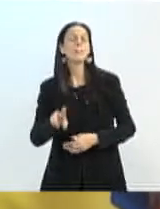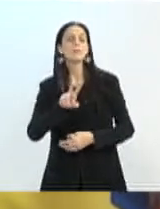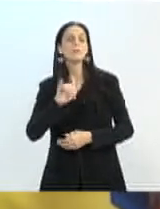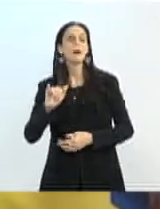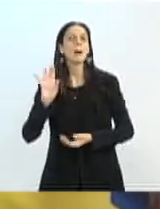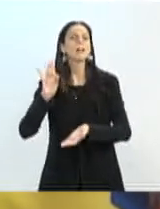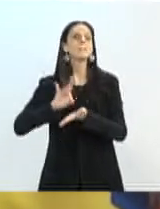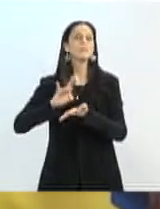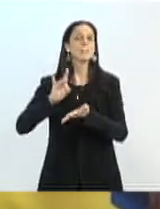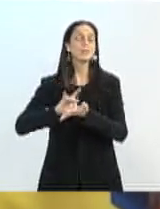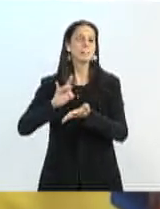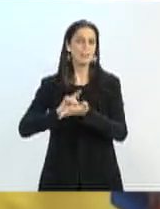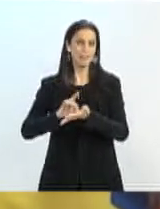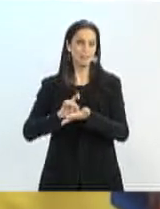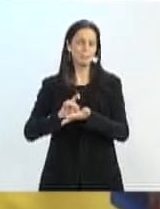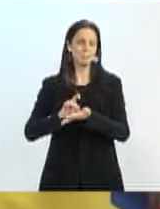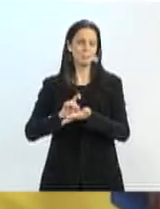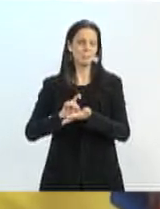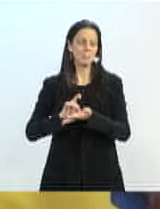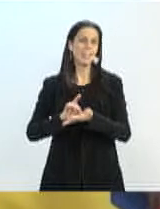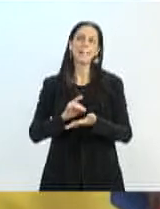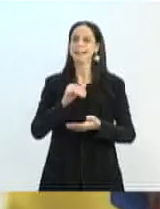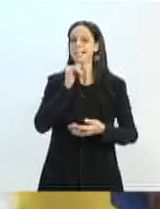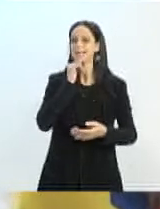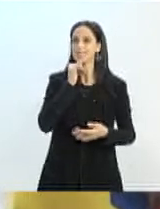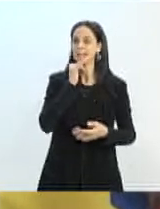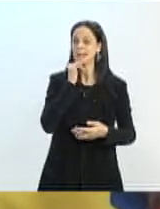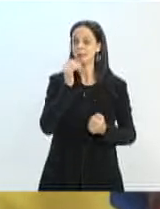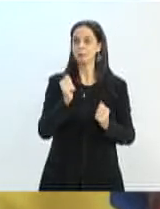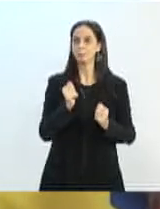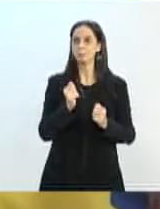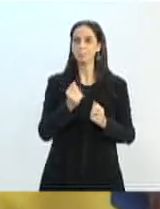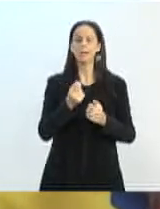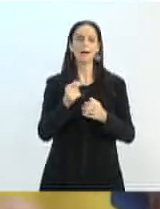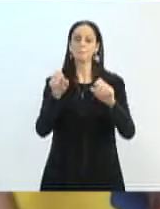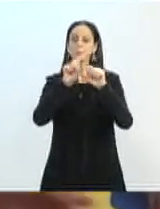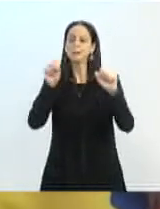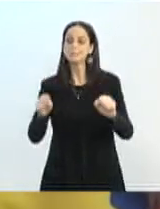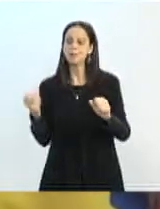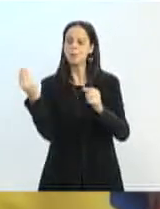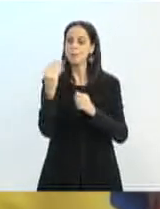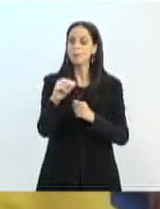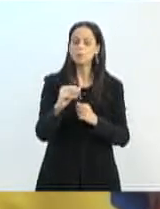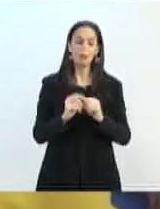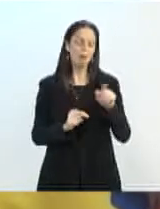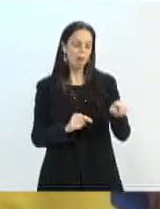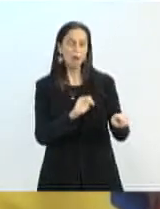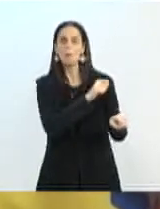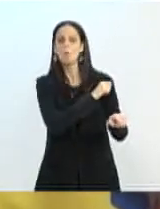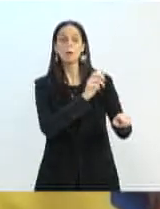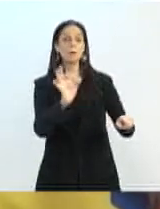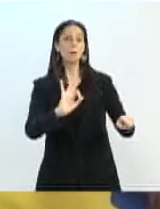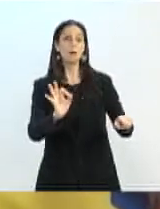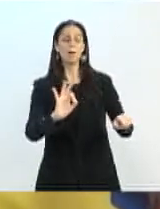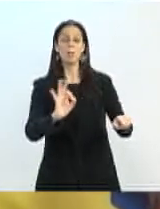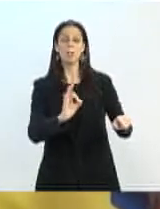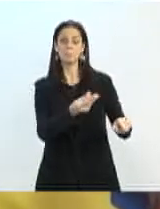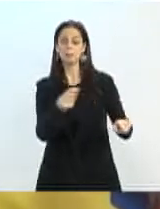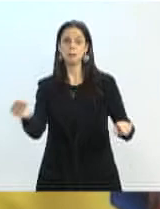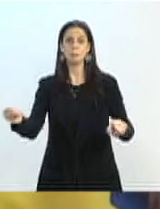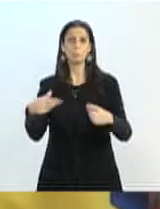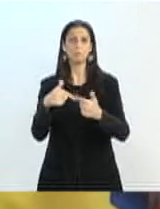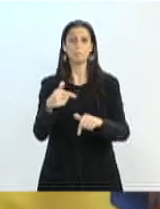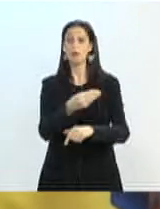lá o aluno que não entregou o conteúdo, enfim, o aluno que não entregou o material, quem vai fazer uma aba que tem que